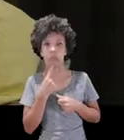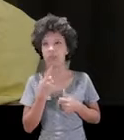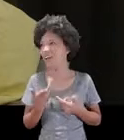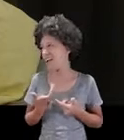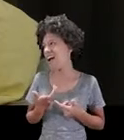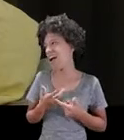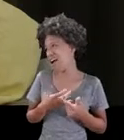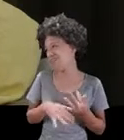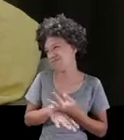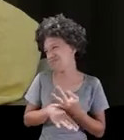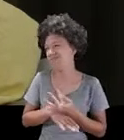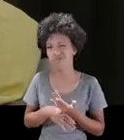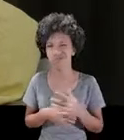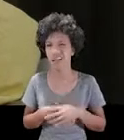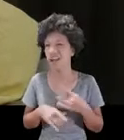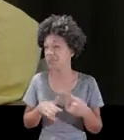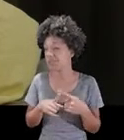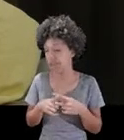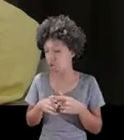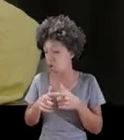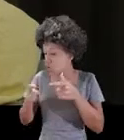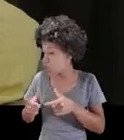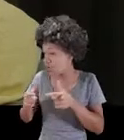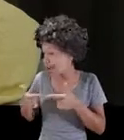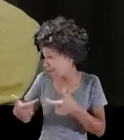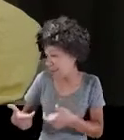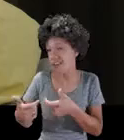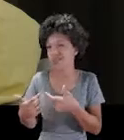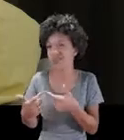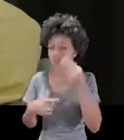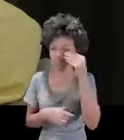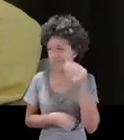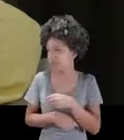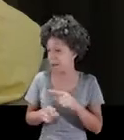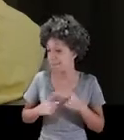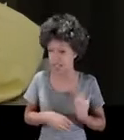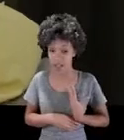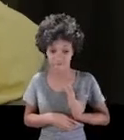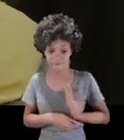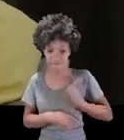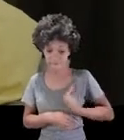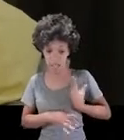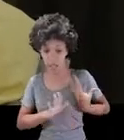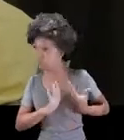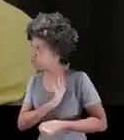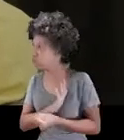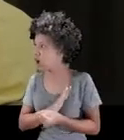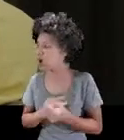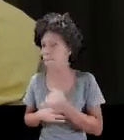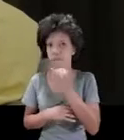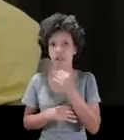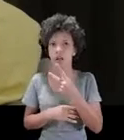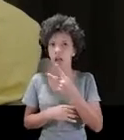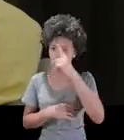sim é desconfortável com força o de menos nesse lugar né mas assim é a vida que foi tomada que você perdeu